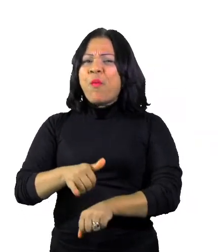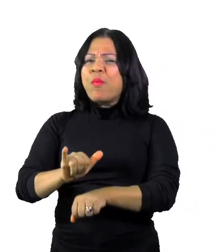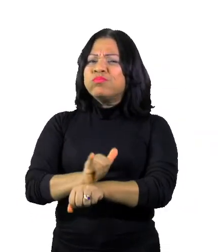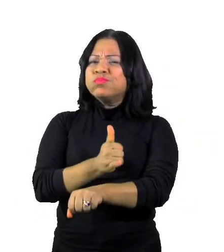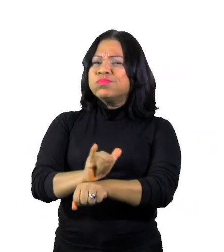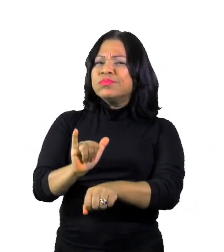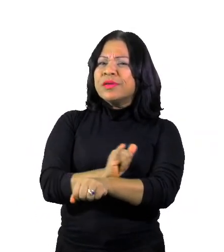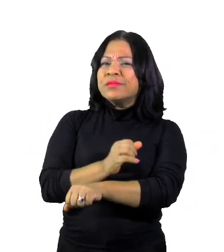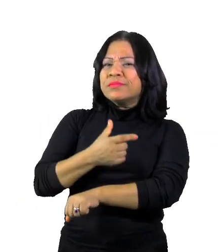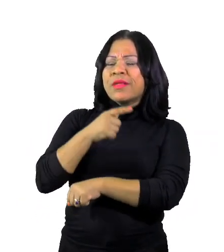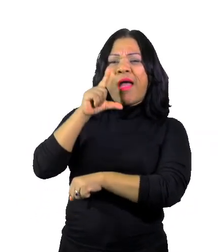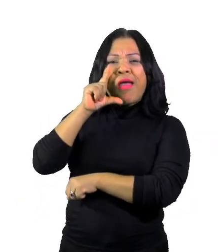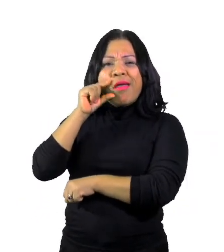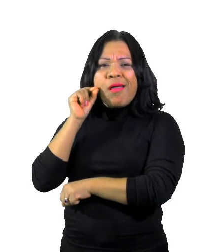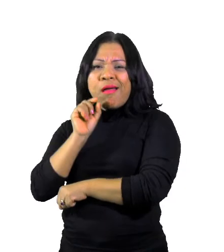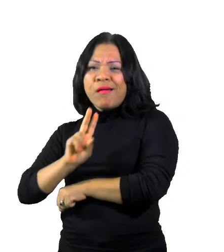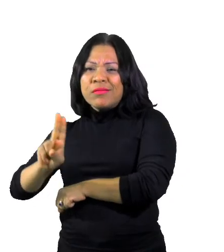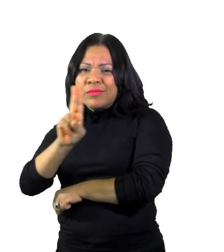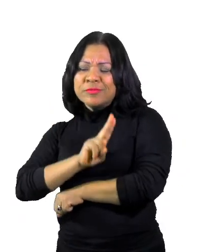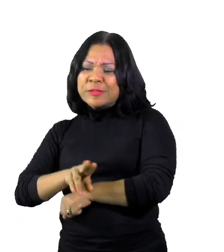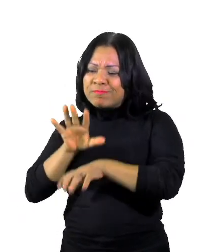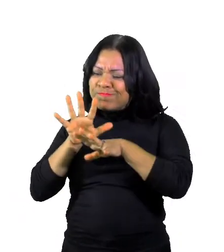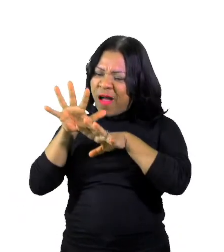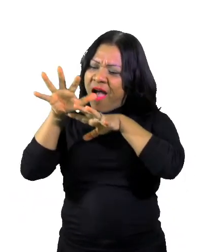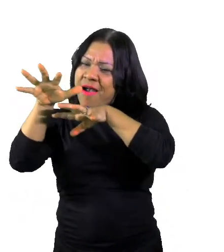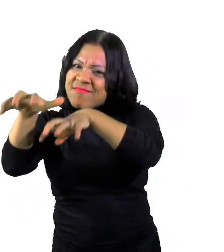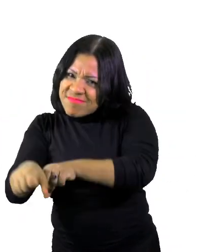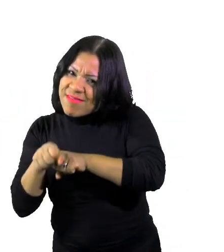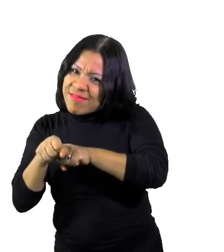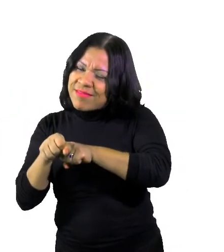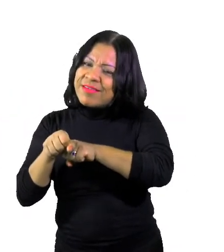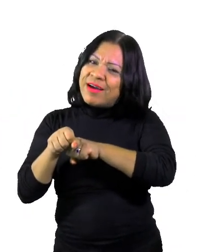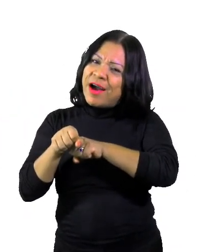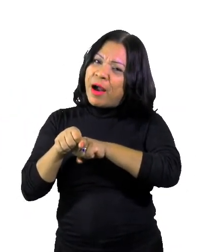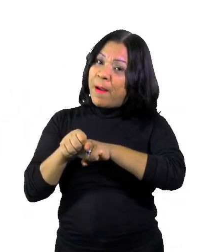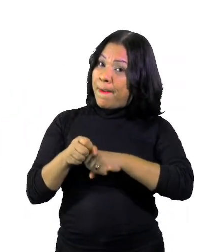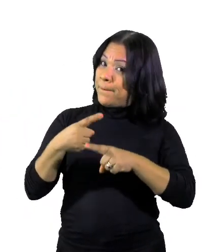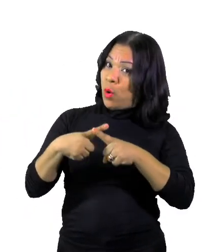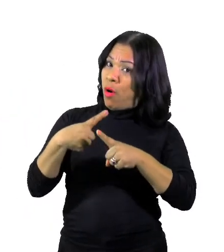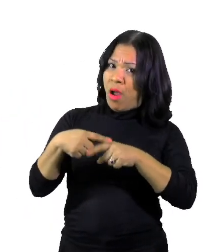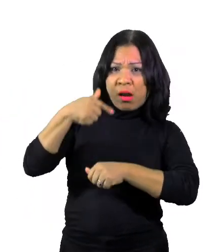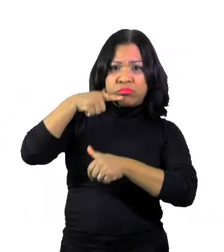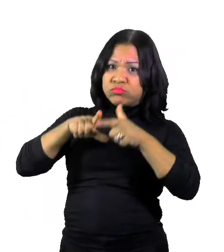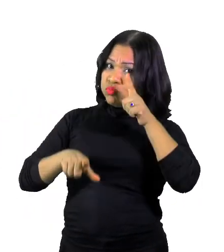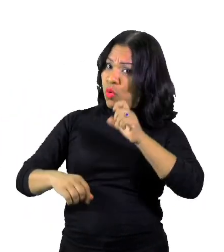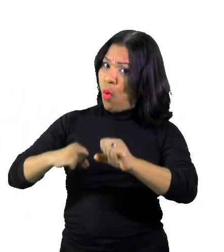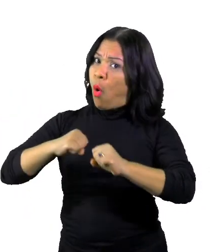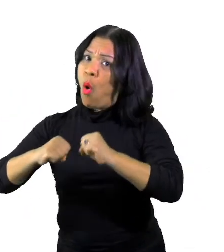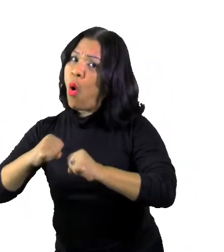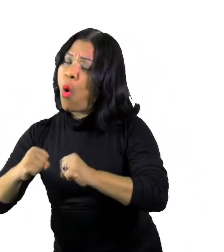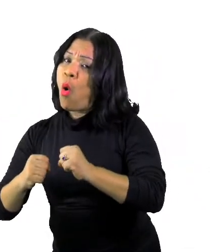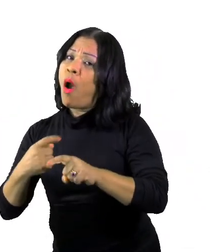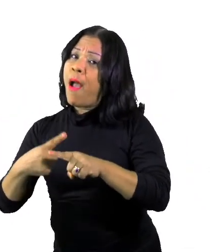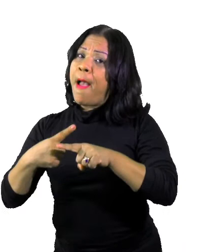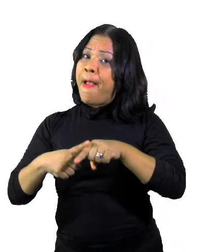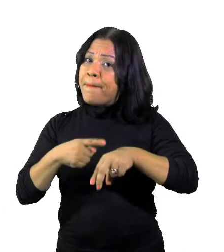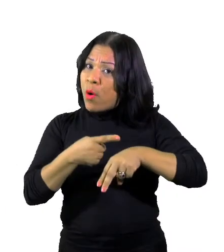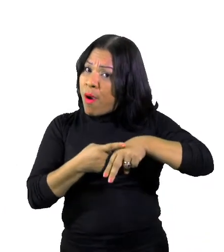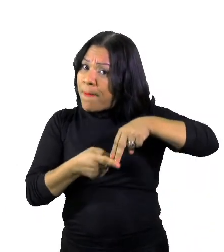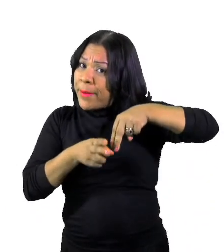ela possa atacar suas presas, já que ela não consegue correr muito porque ela tem as pernas curtas? Qual